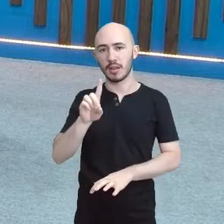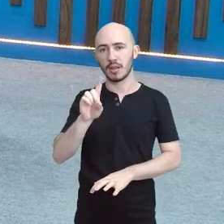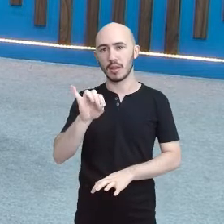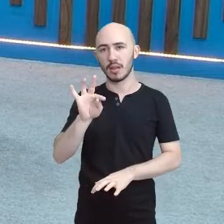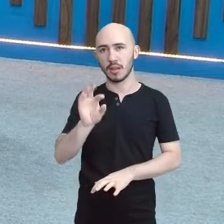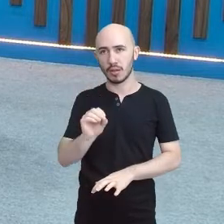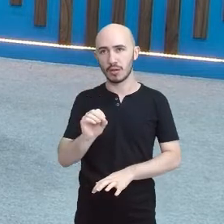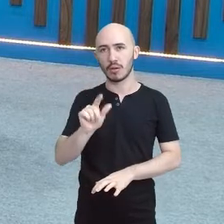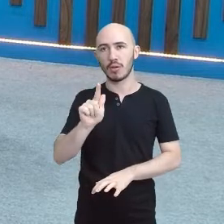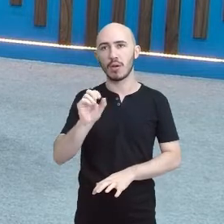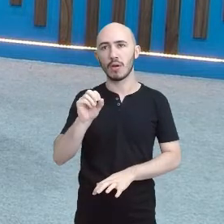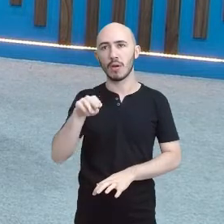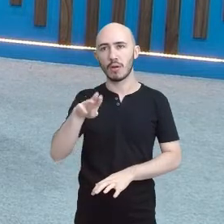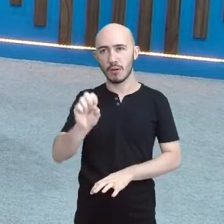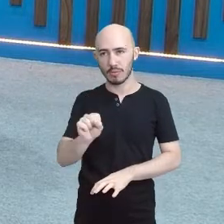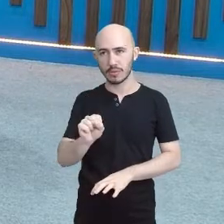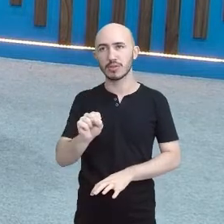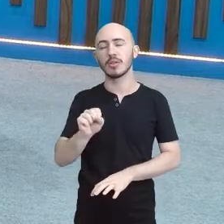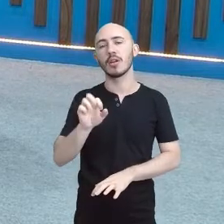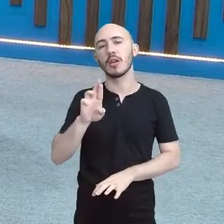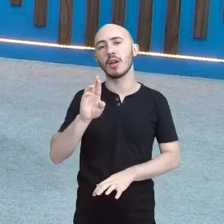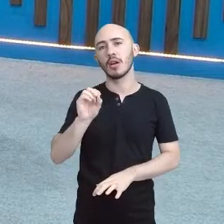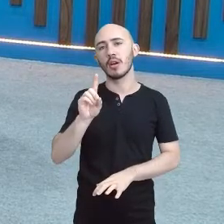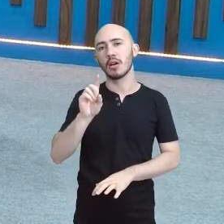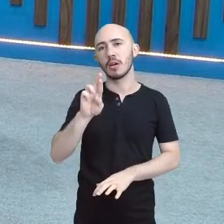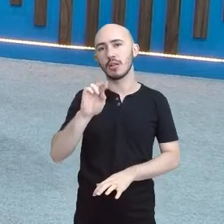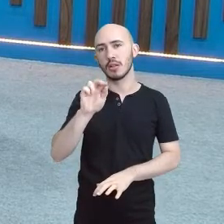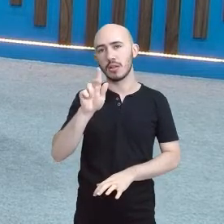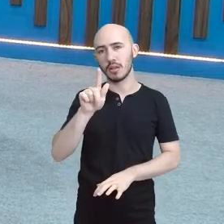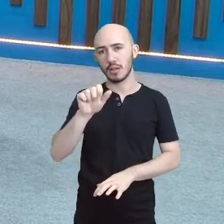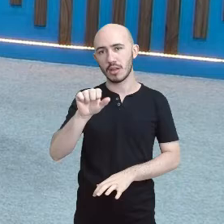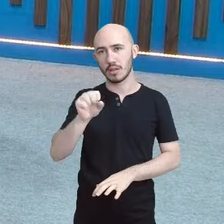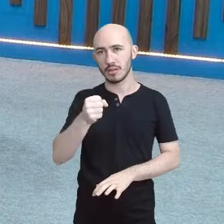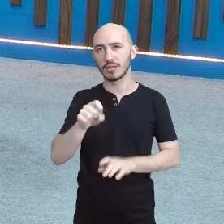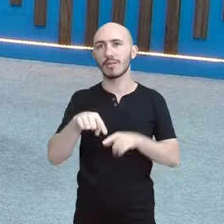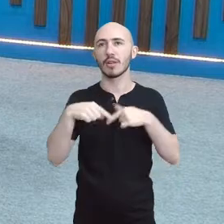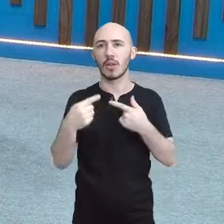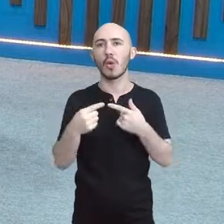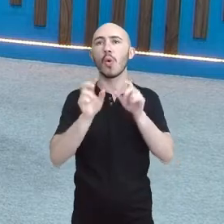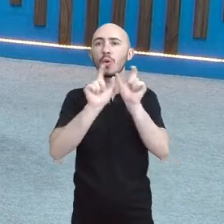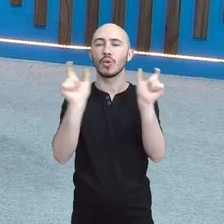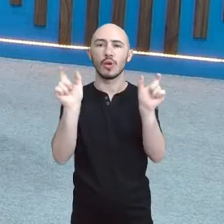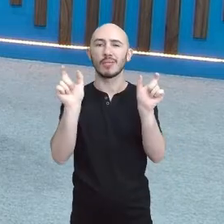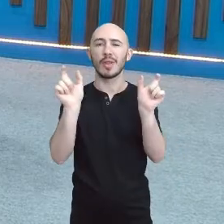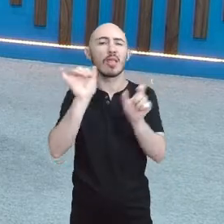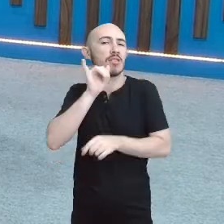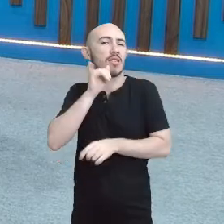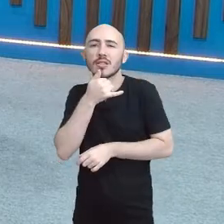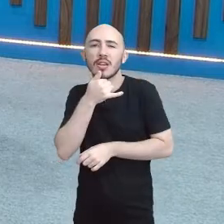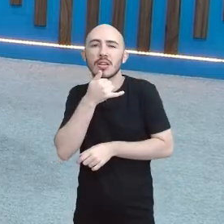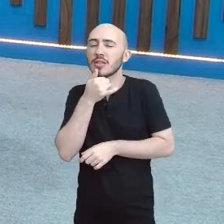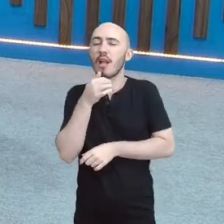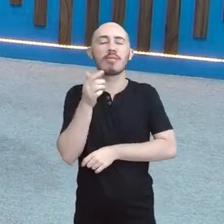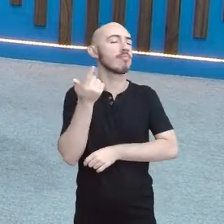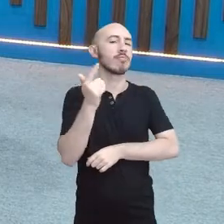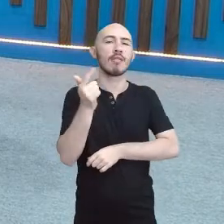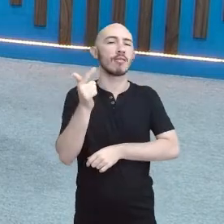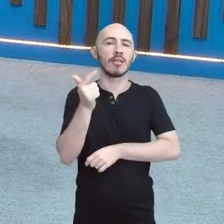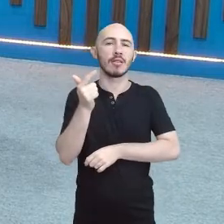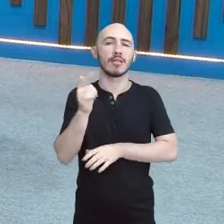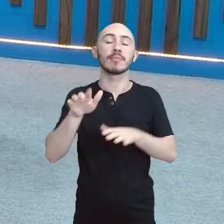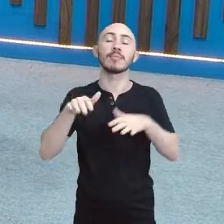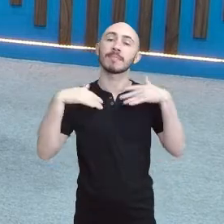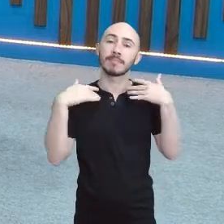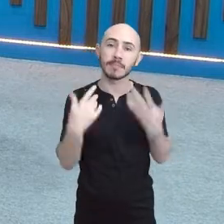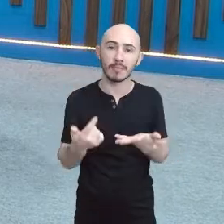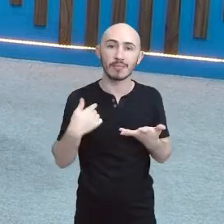o rio como ator principal, mas necessariamente a poluição causada por